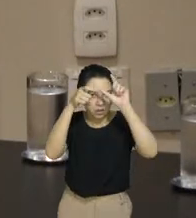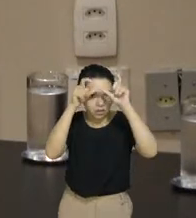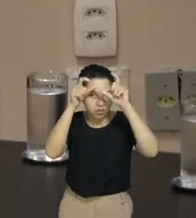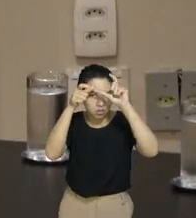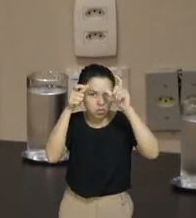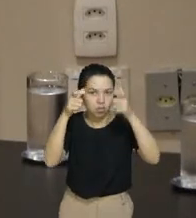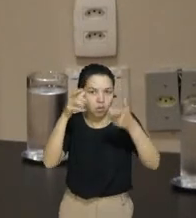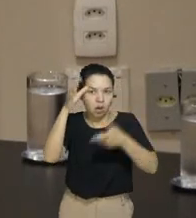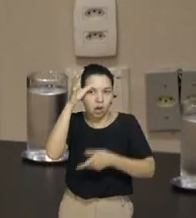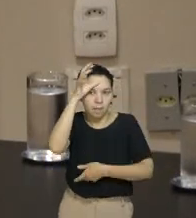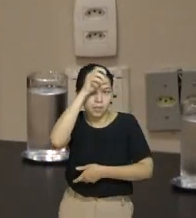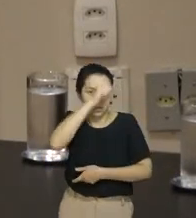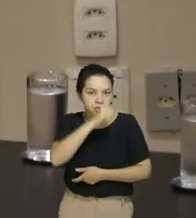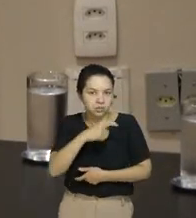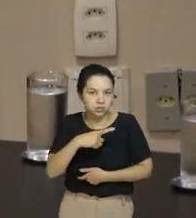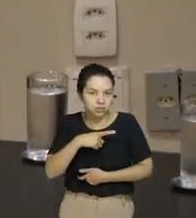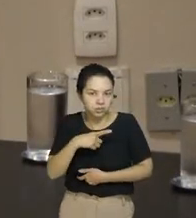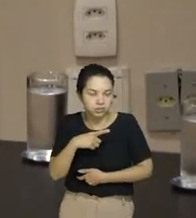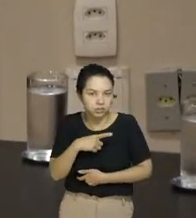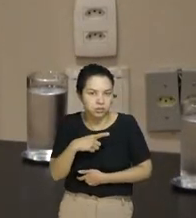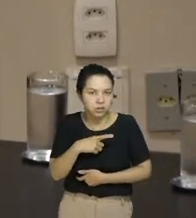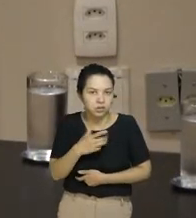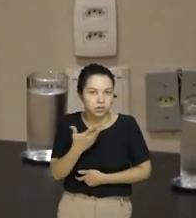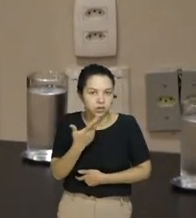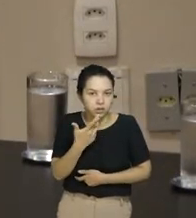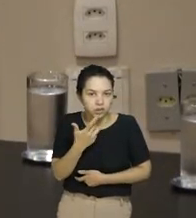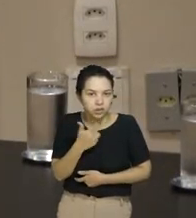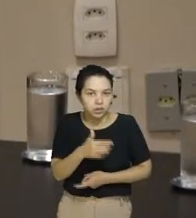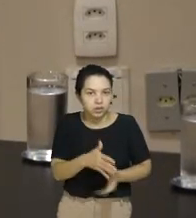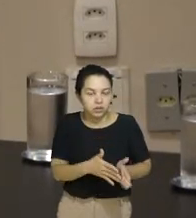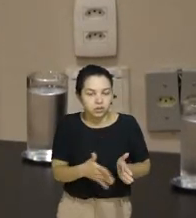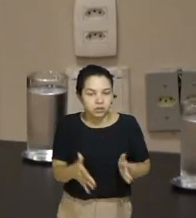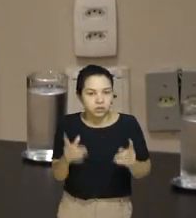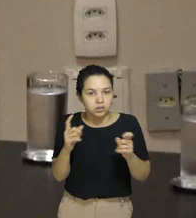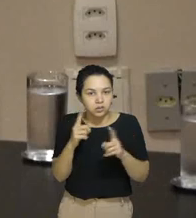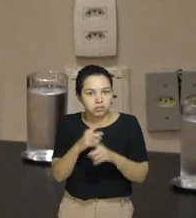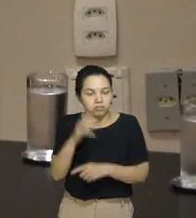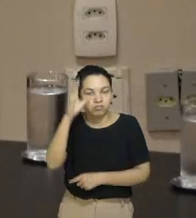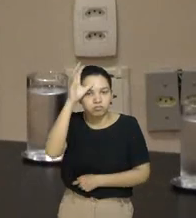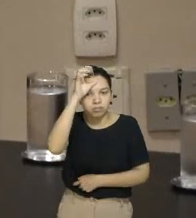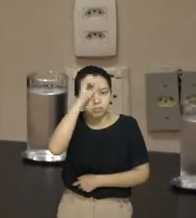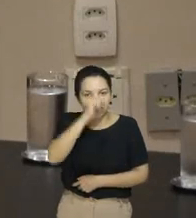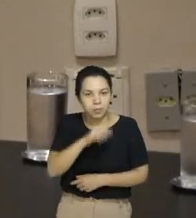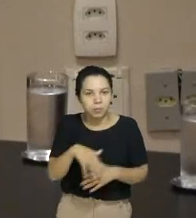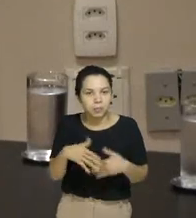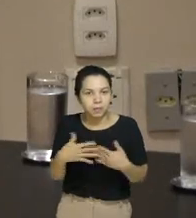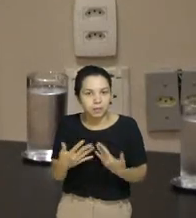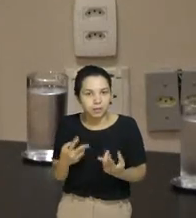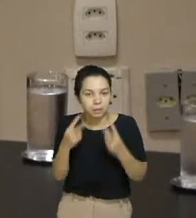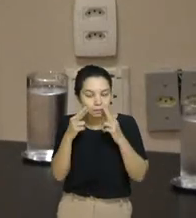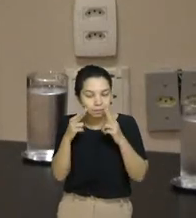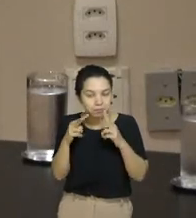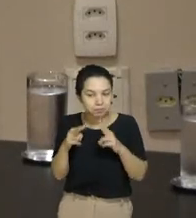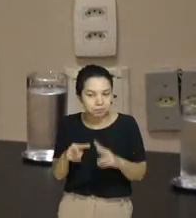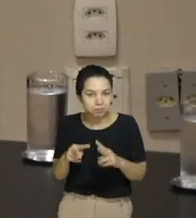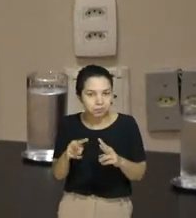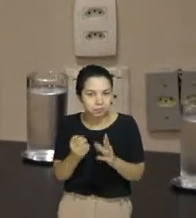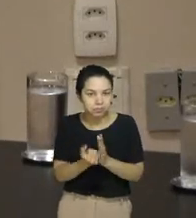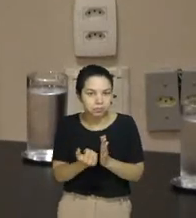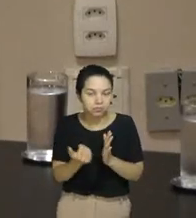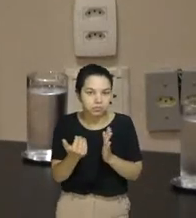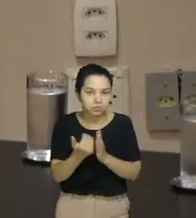de aprendizagem, que passaram por uma infância com dificuldades de aprendizagem. Então, o olhar ainda é mais aguçado